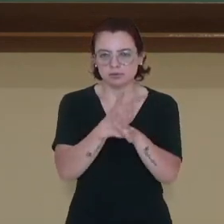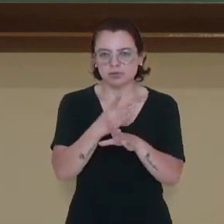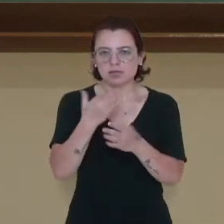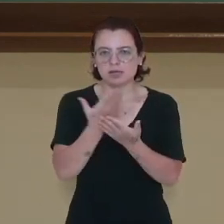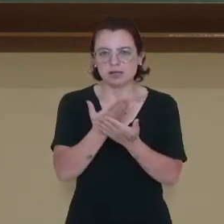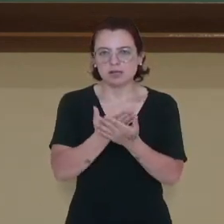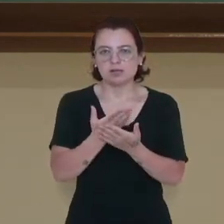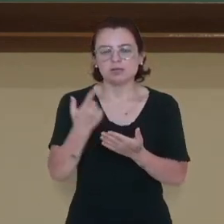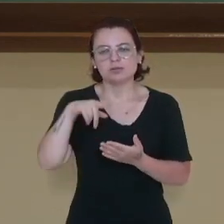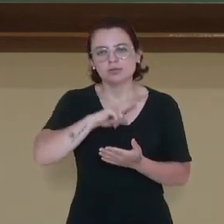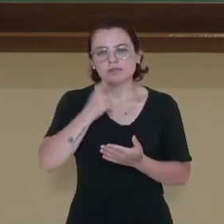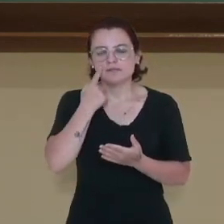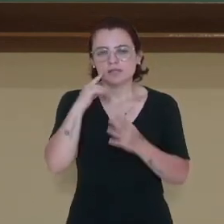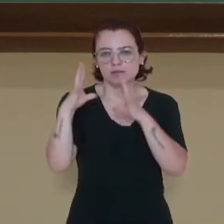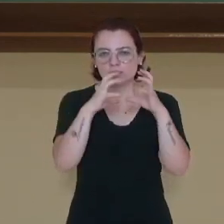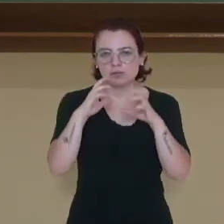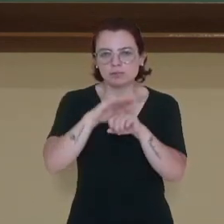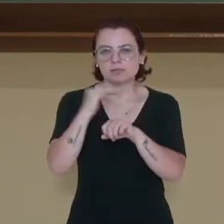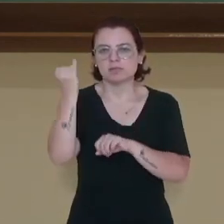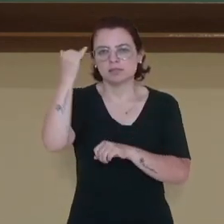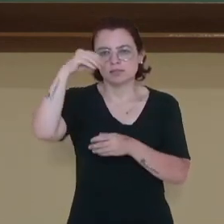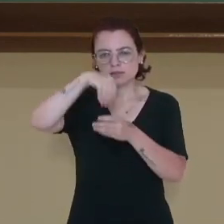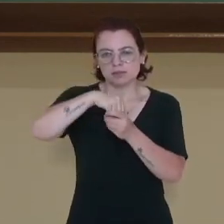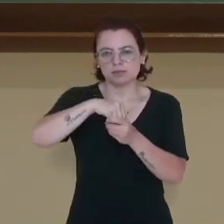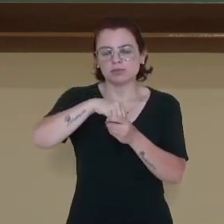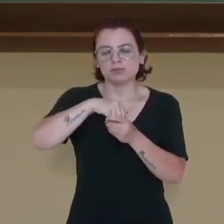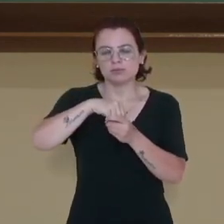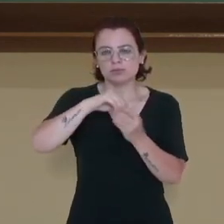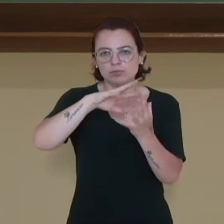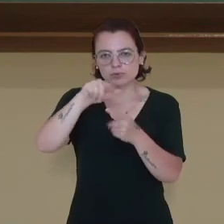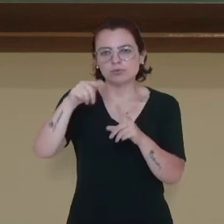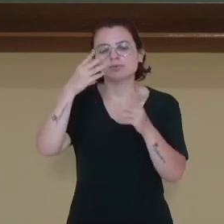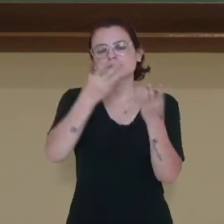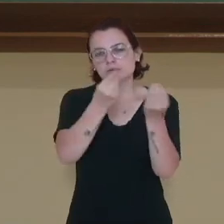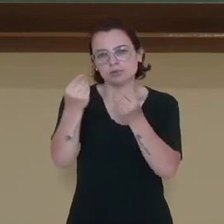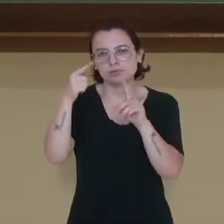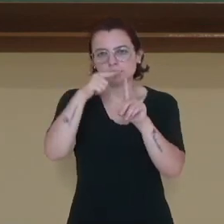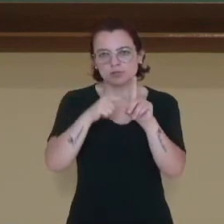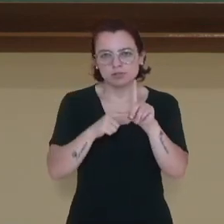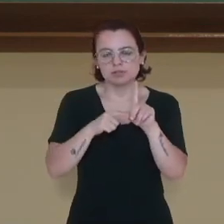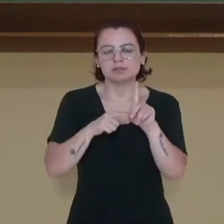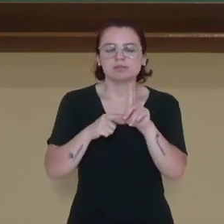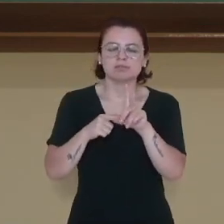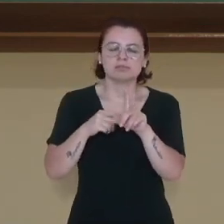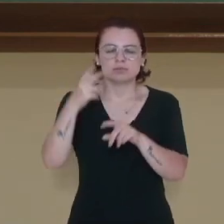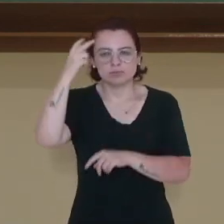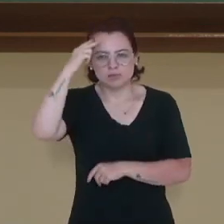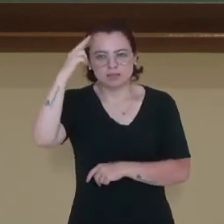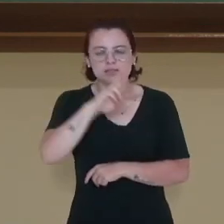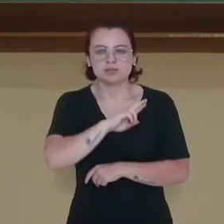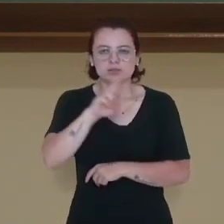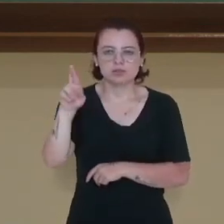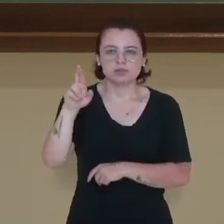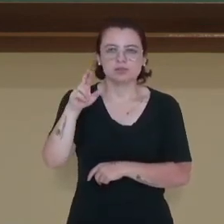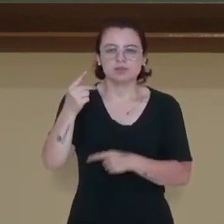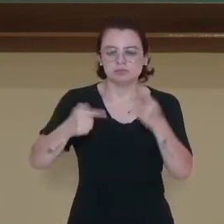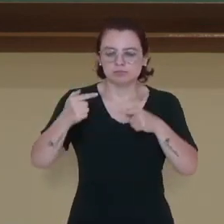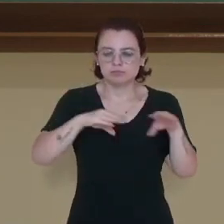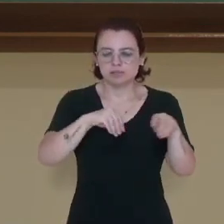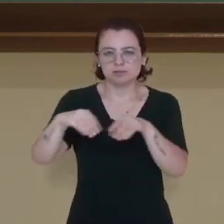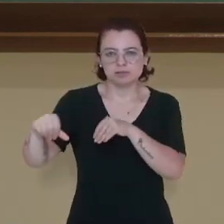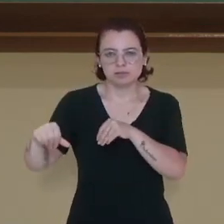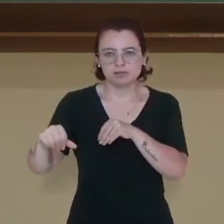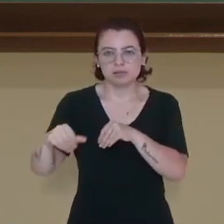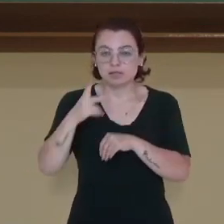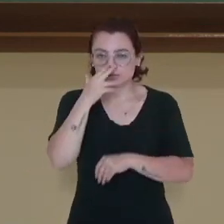os principais conflitos no mundo, né, são gerados aí por vários motivos, dentre eles questões culturais, religiosas e também por disputa de